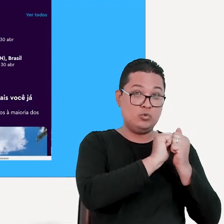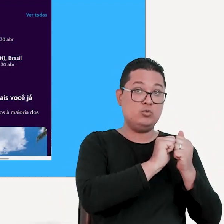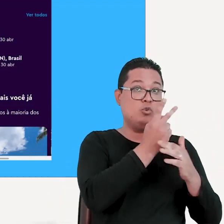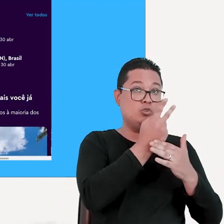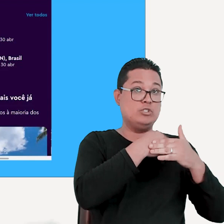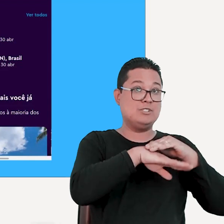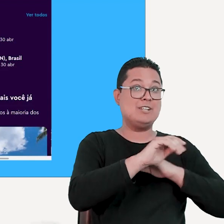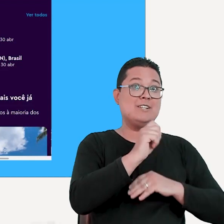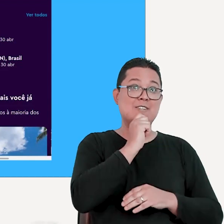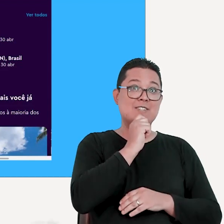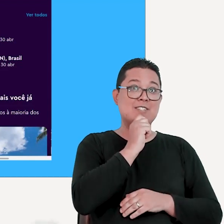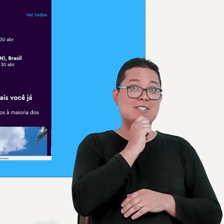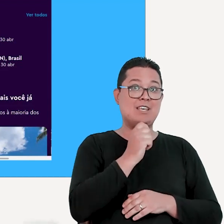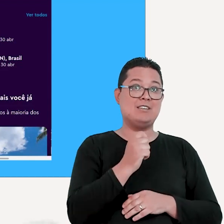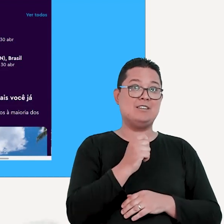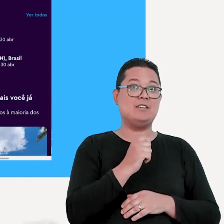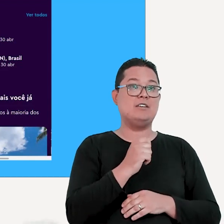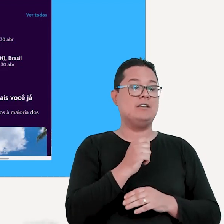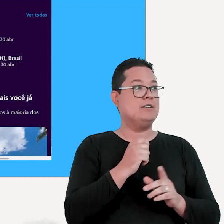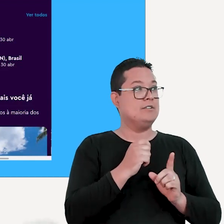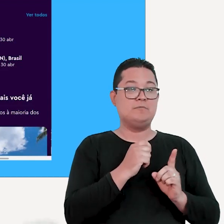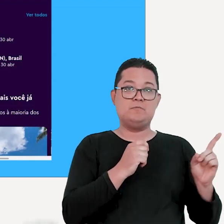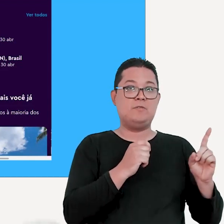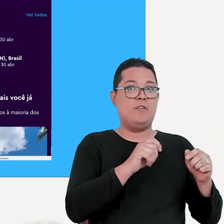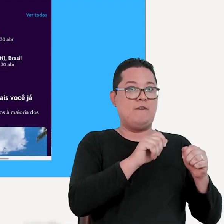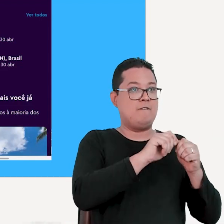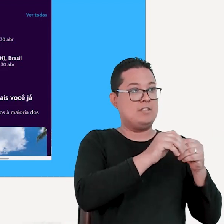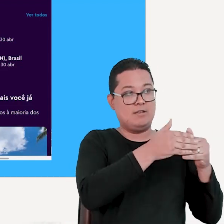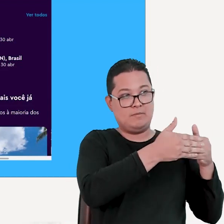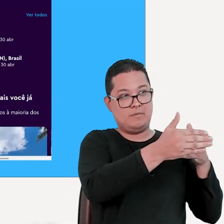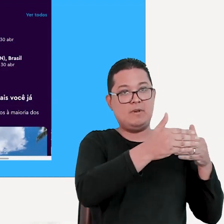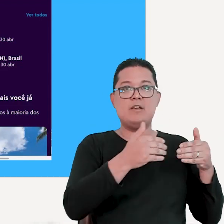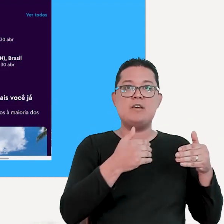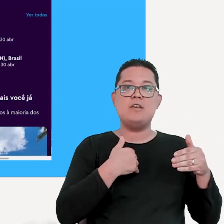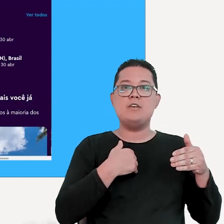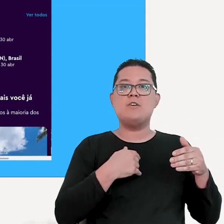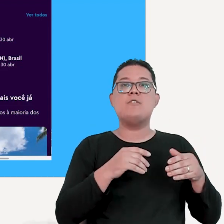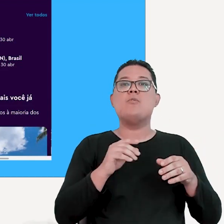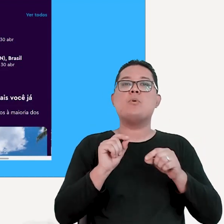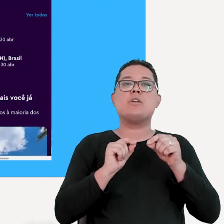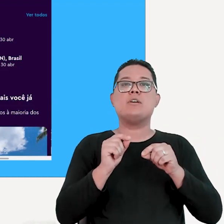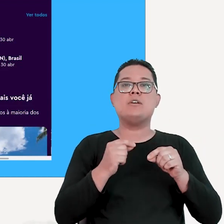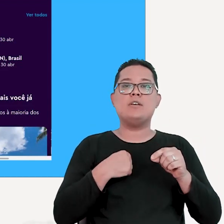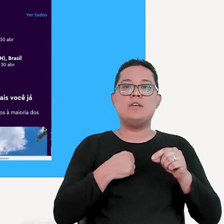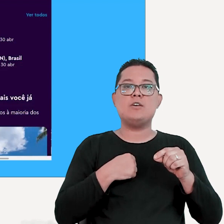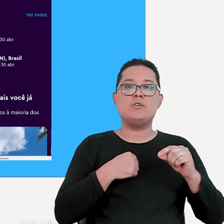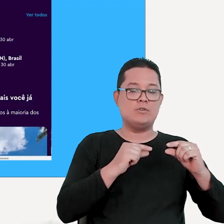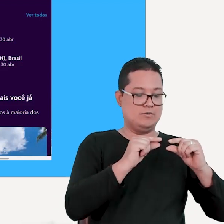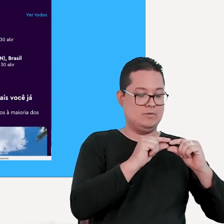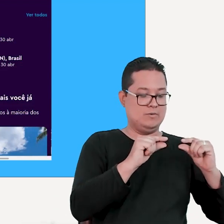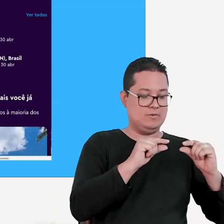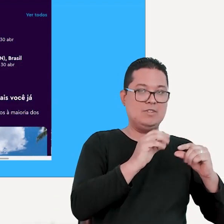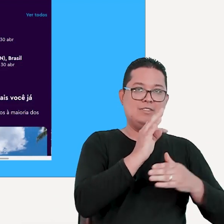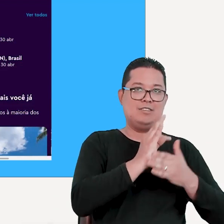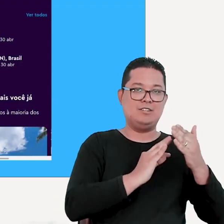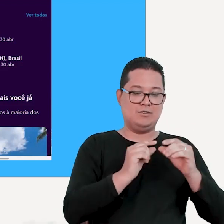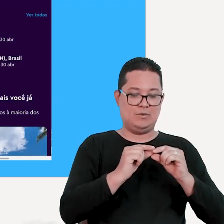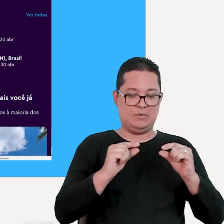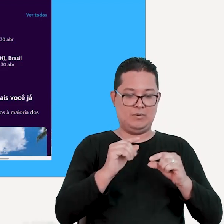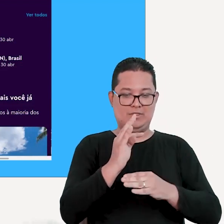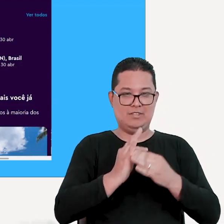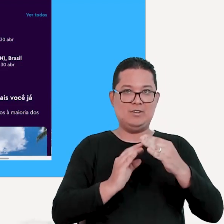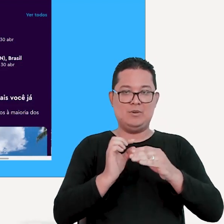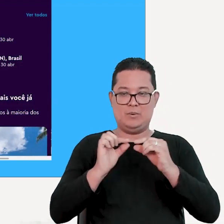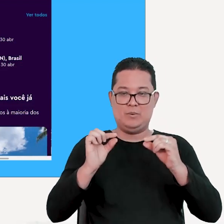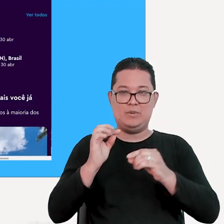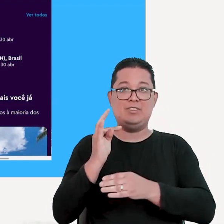passaria despercebido. A única coisa que eu faria é preencher as lacunas de texto. Mas isso aqui não é texto. Por isso eu tenho que estar